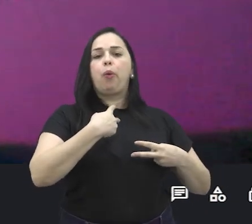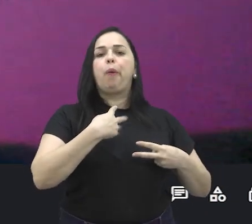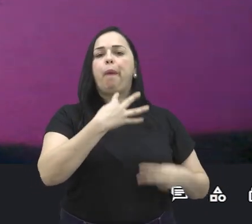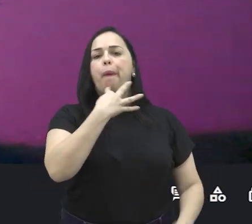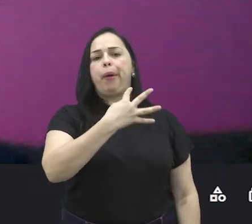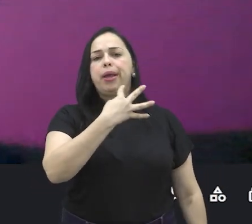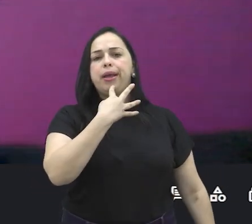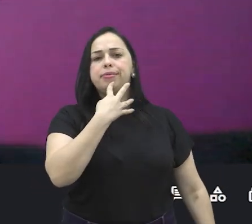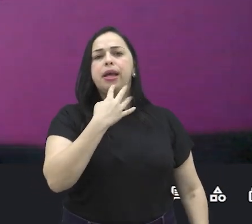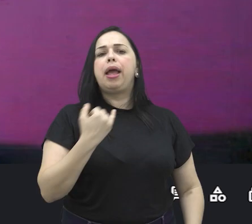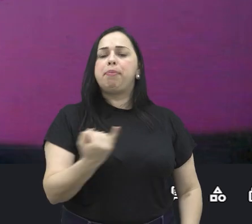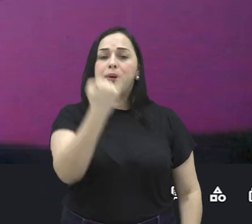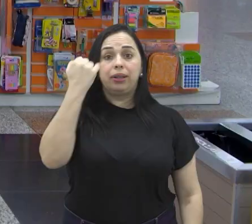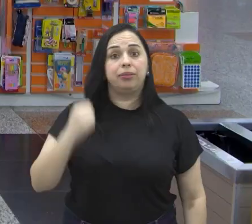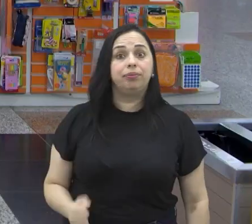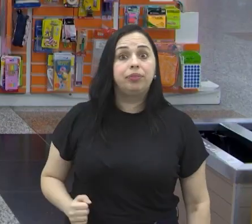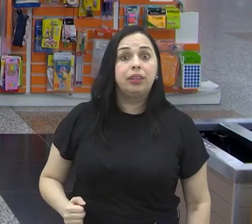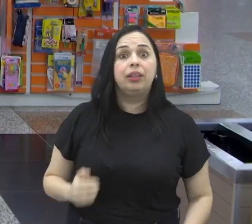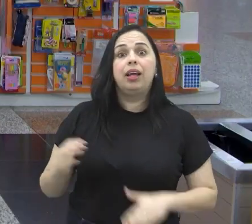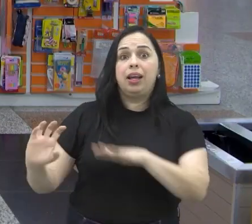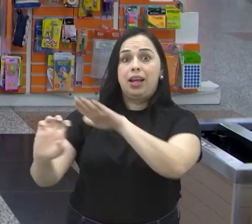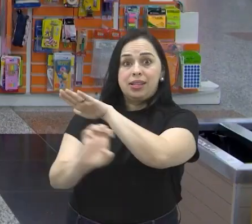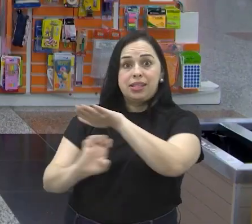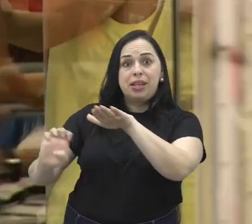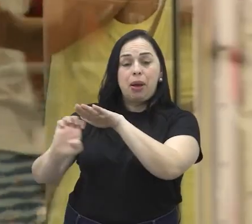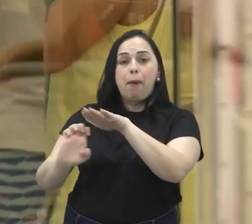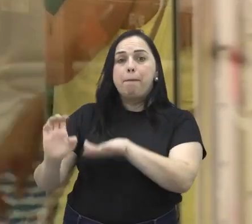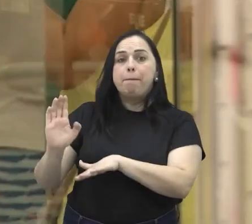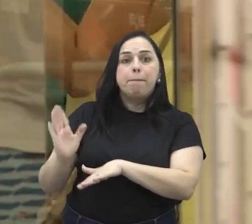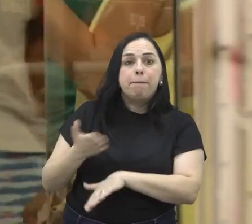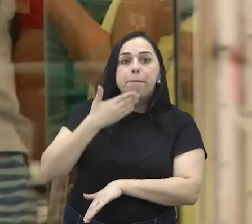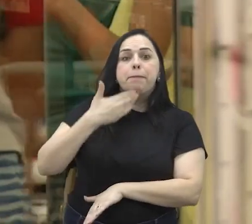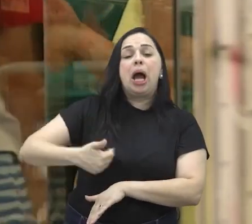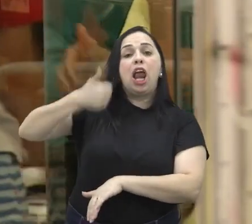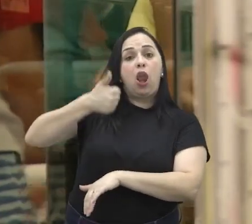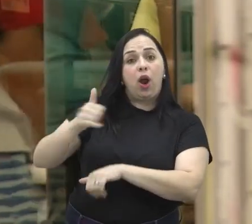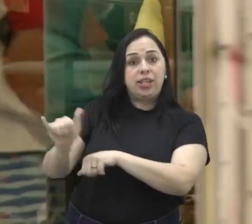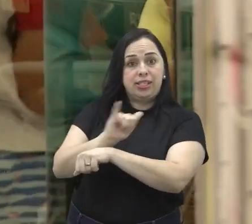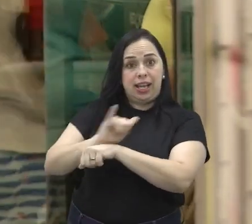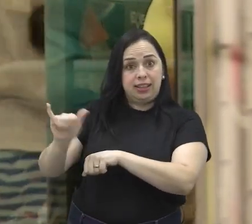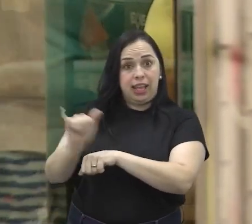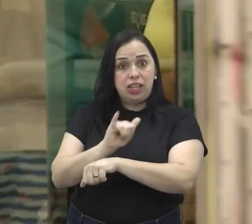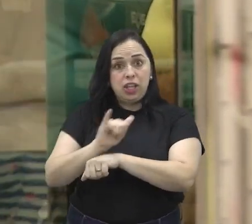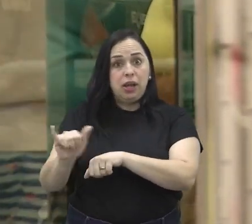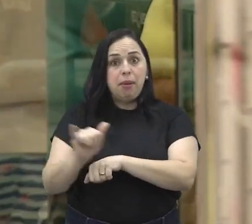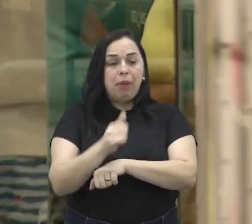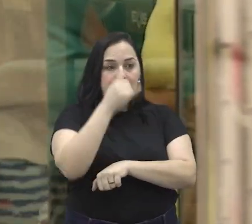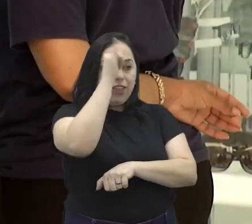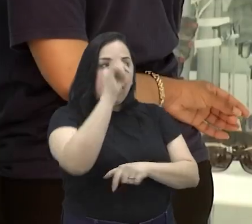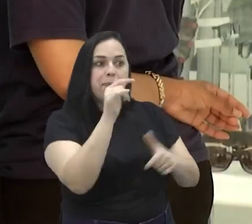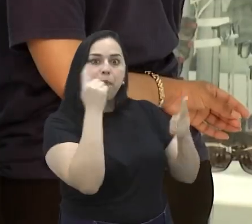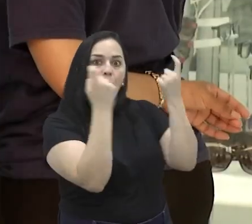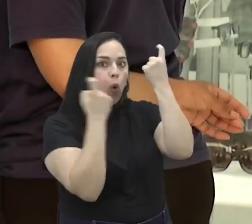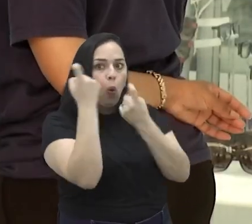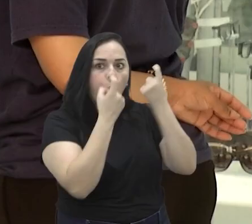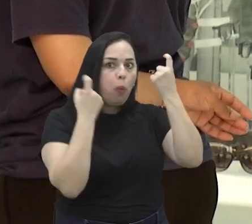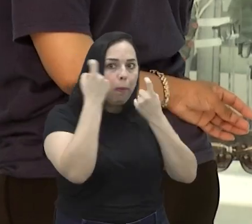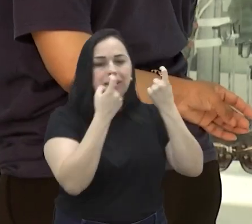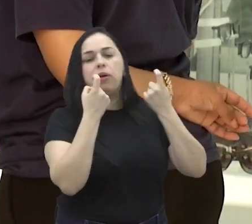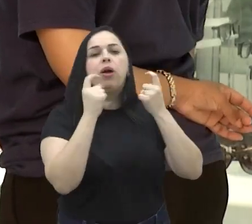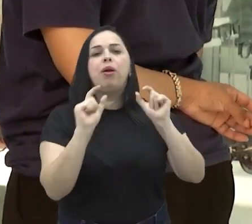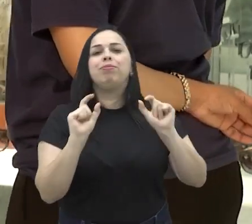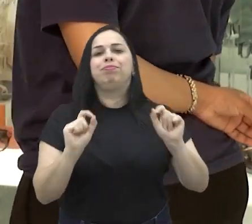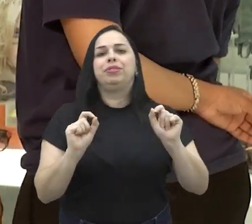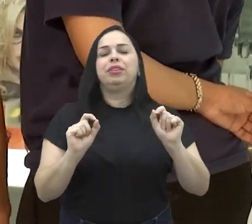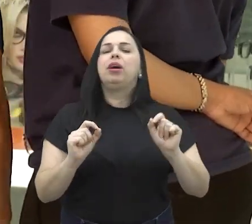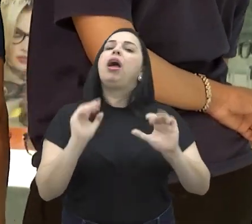saber reconhecer os sintomas no seu corpo. Quanto às empresas, o melhor caminho para amenizar a preocupação dos funcionários com a possibilidade de